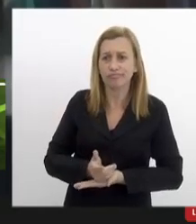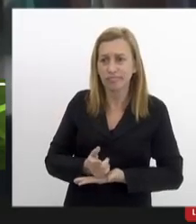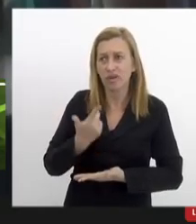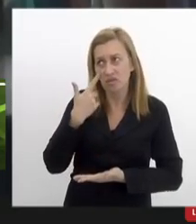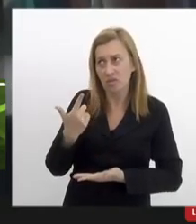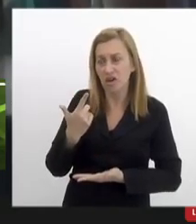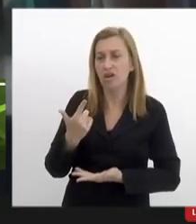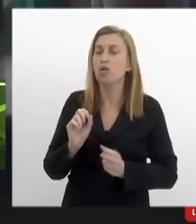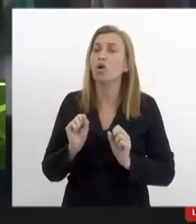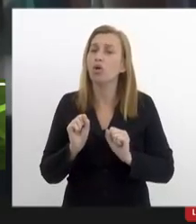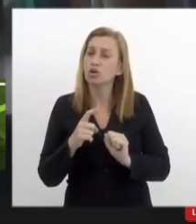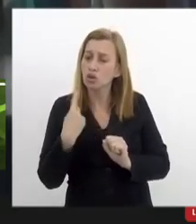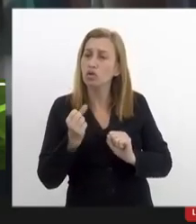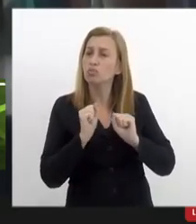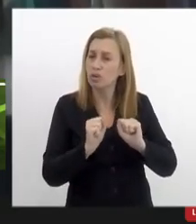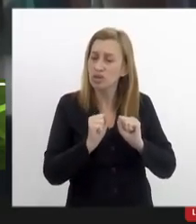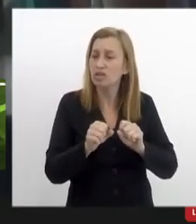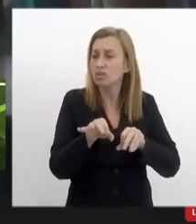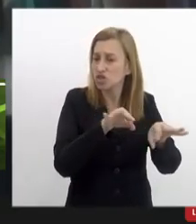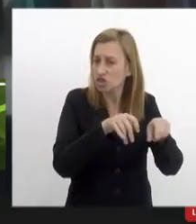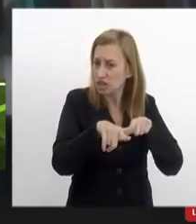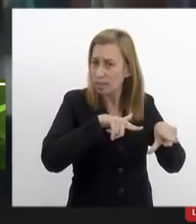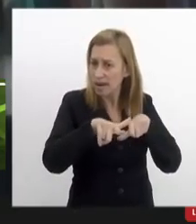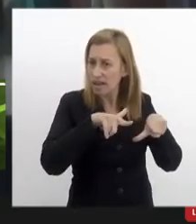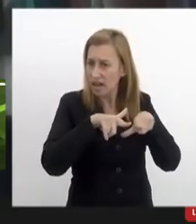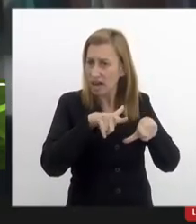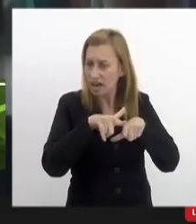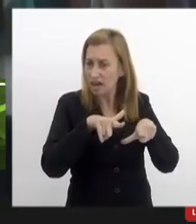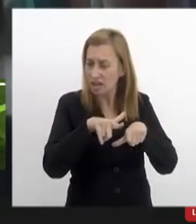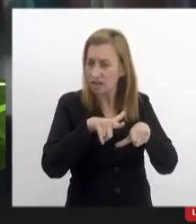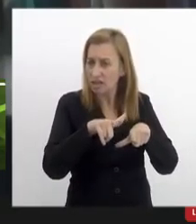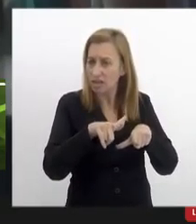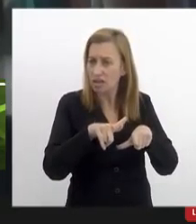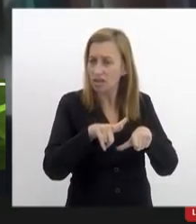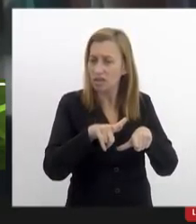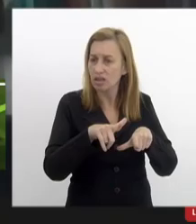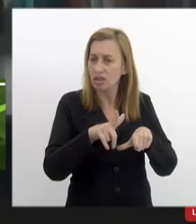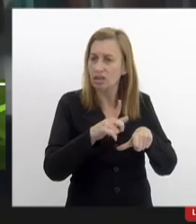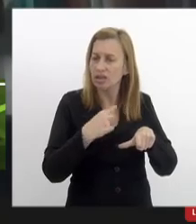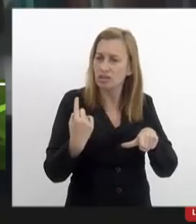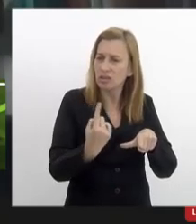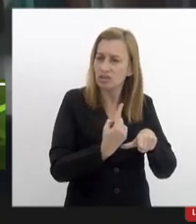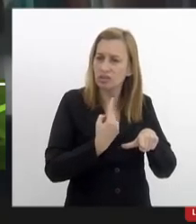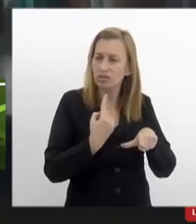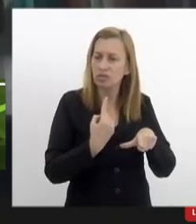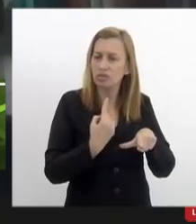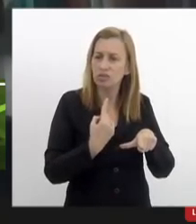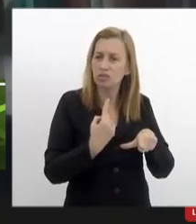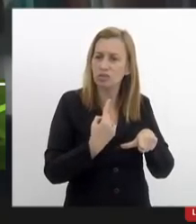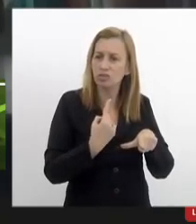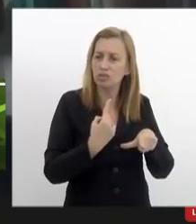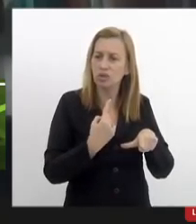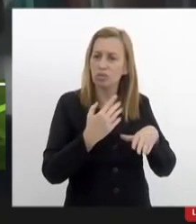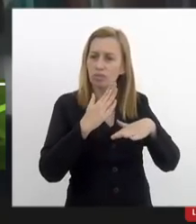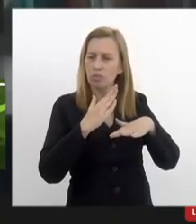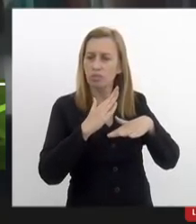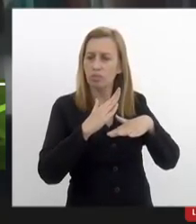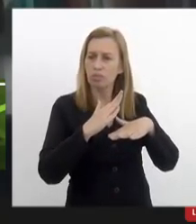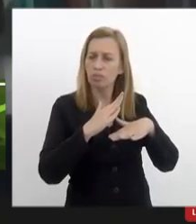a gente possa trabalhar através da nossa função, elaborador